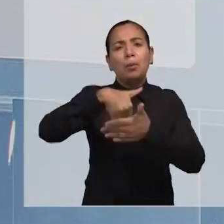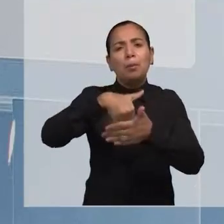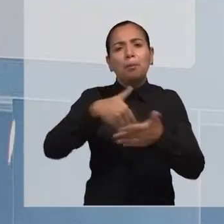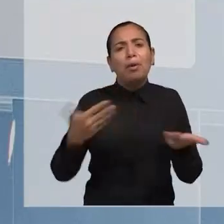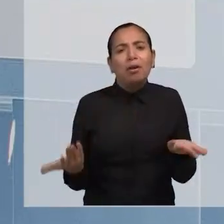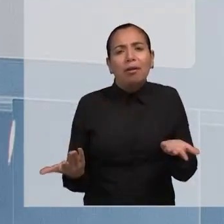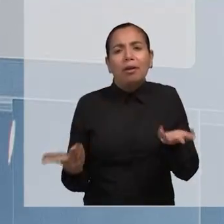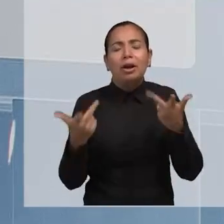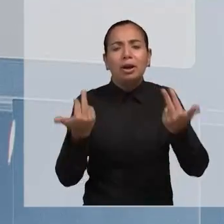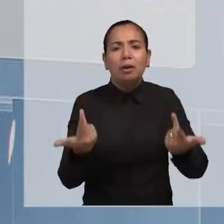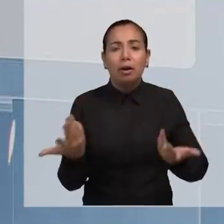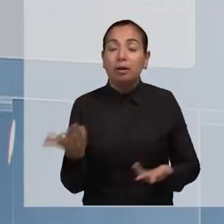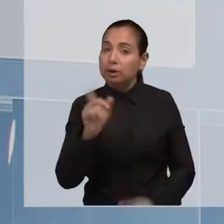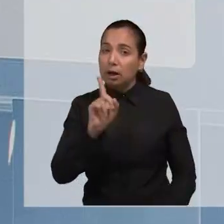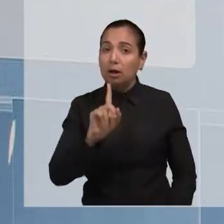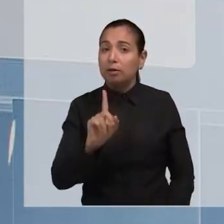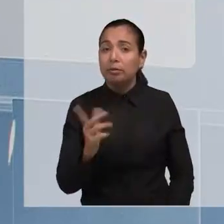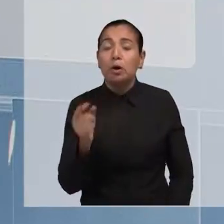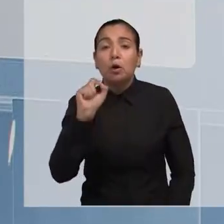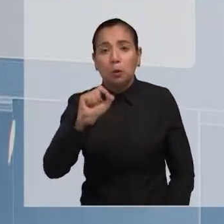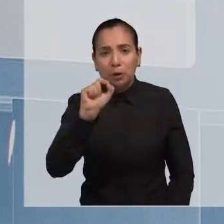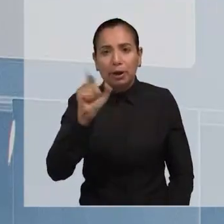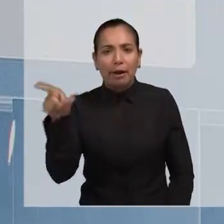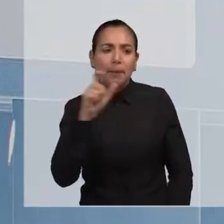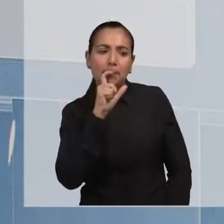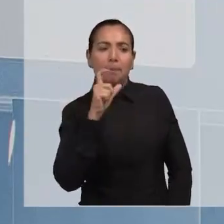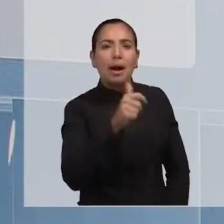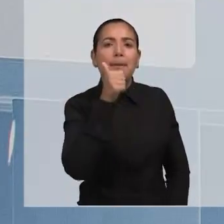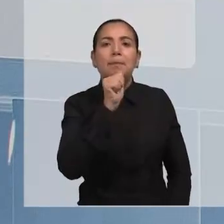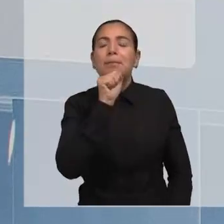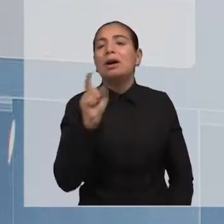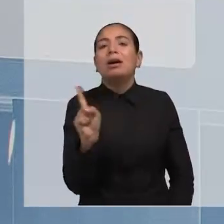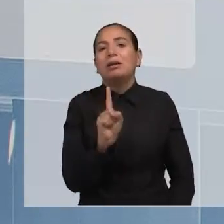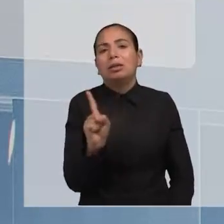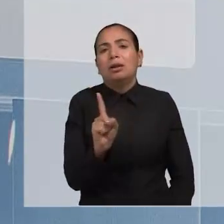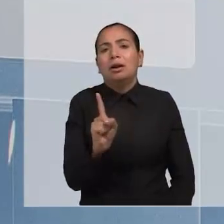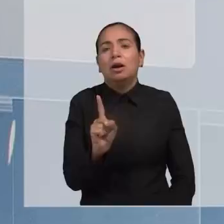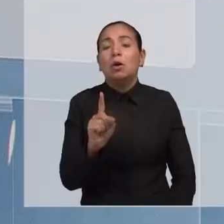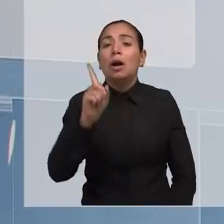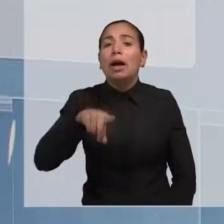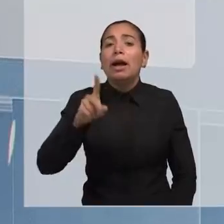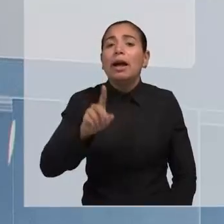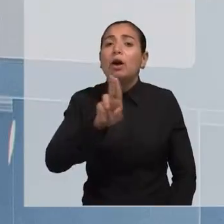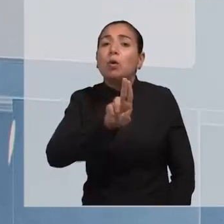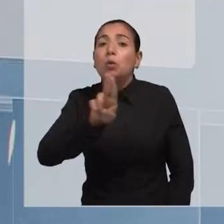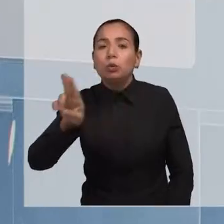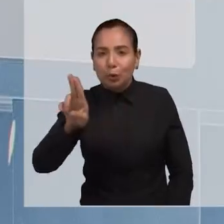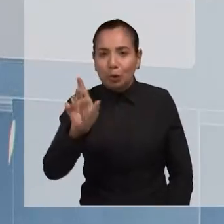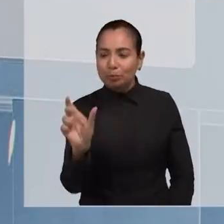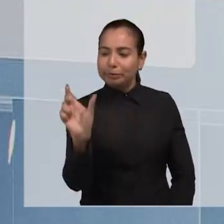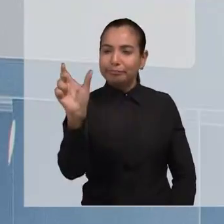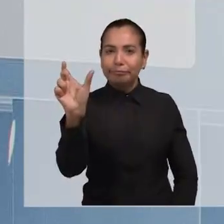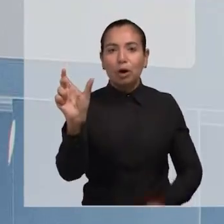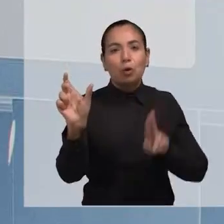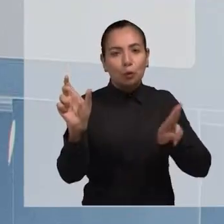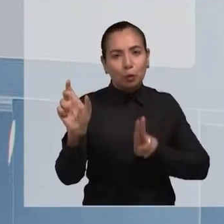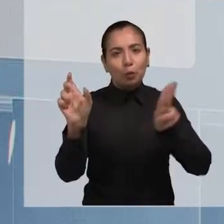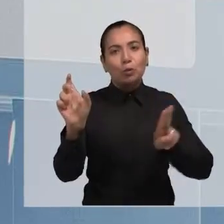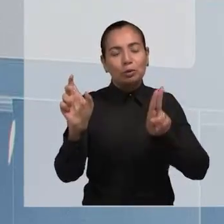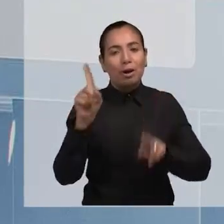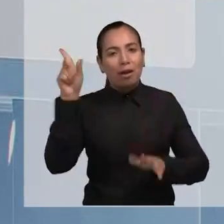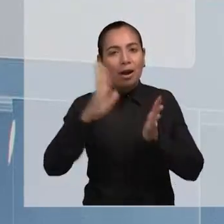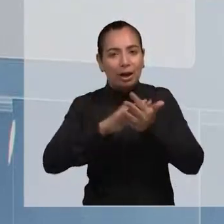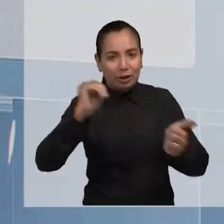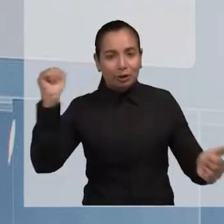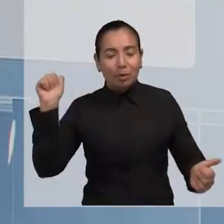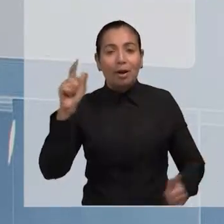promotora. Não é que ele quis atingir a mãe da promotora, é um nome que se usa, que se usa muito na Espanha, a gente usa muito